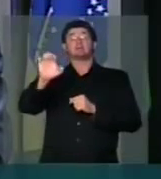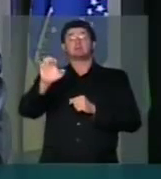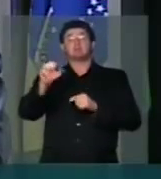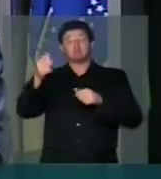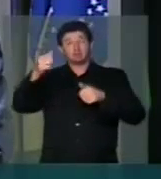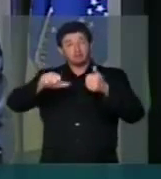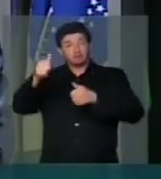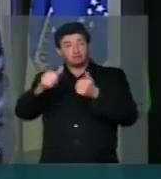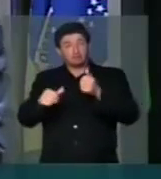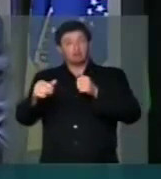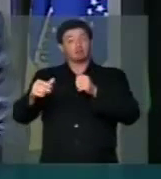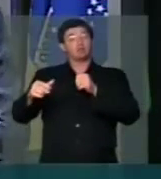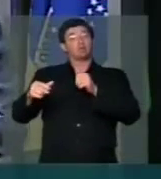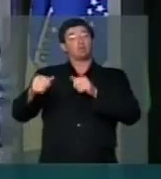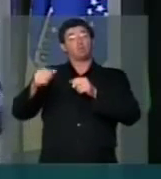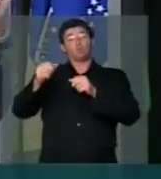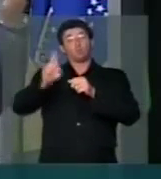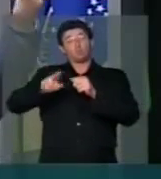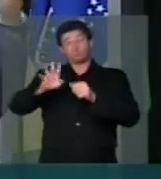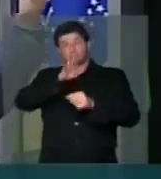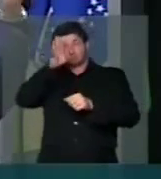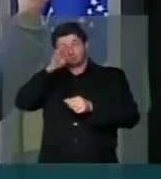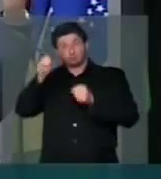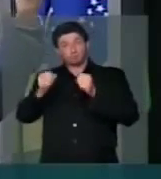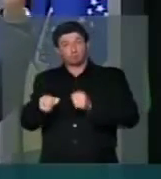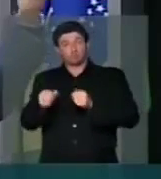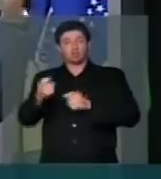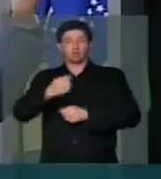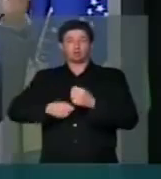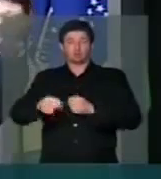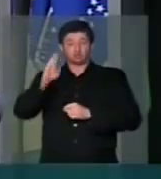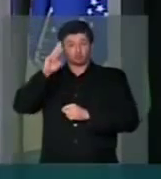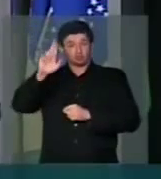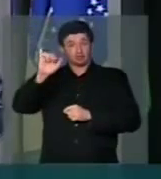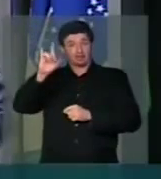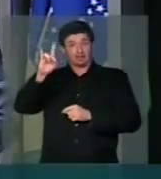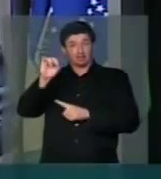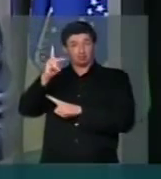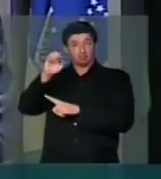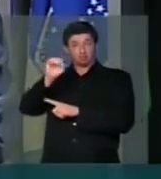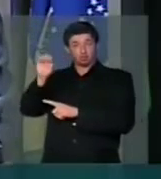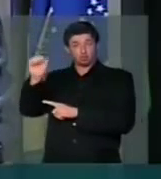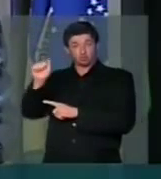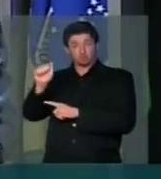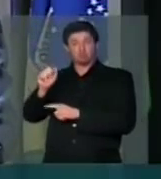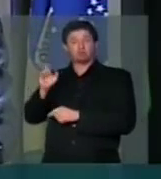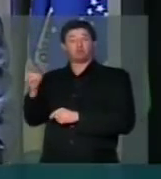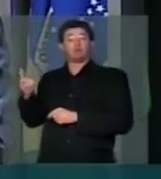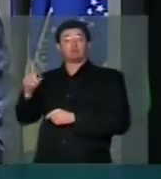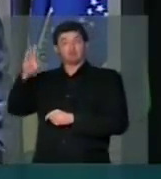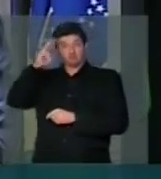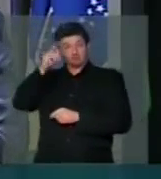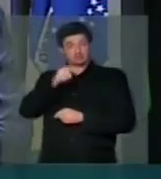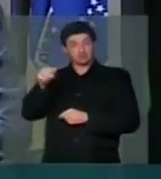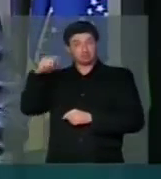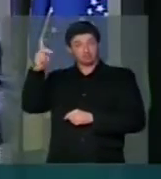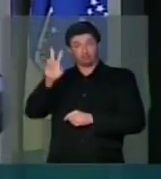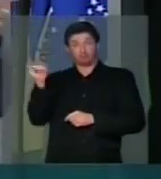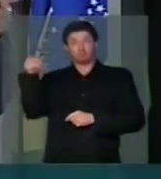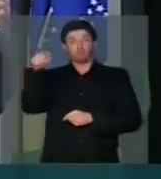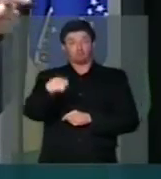um processo por uso de poder econômico e o senhor Ricardo Pessoa da UTC vai na próxima